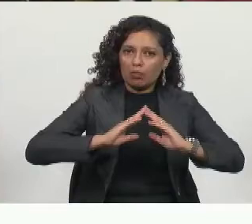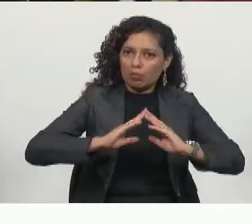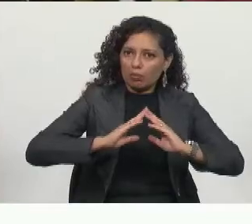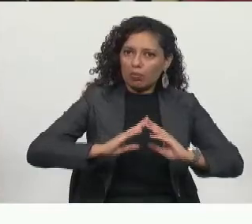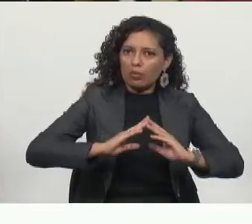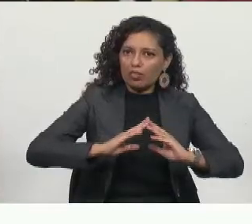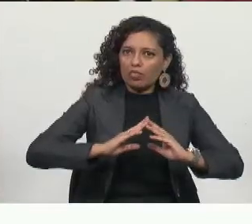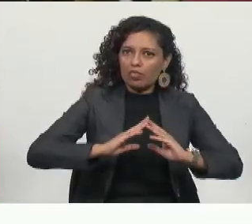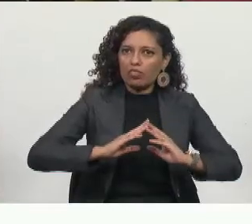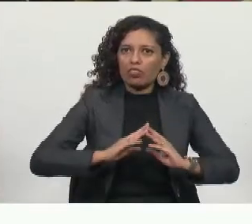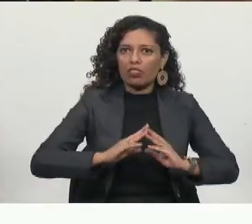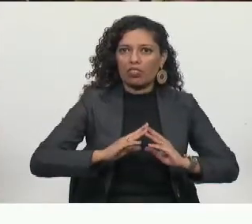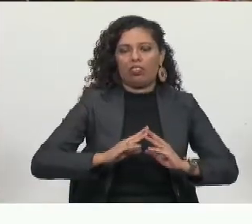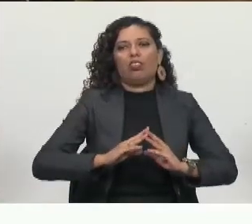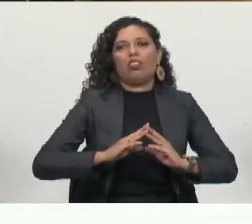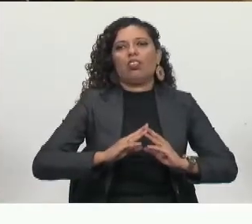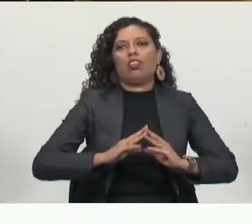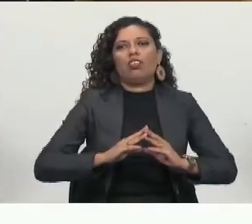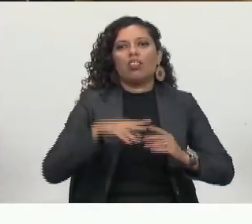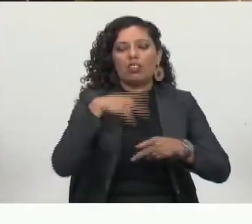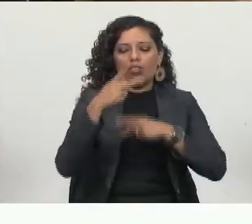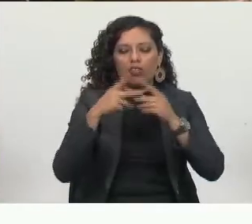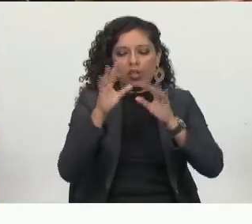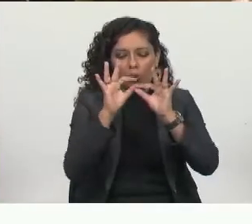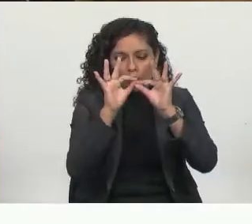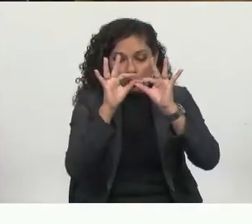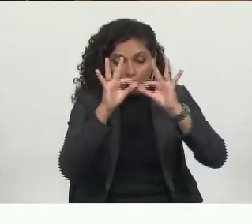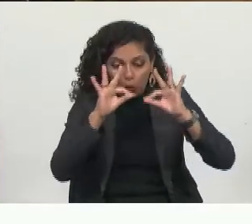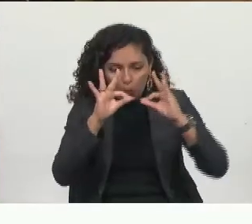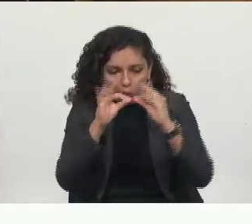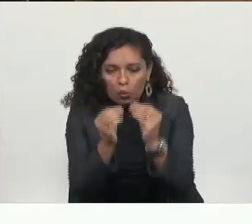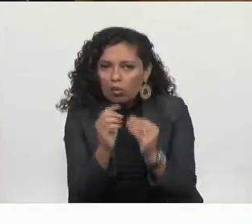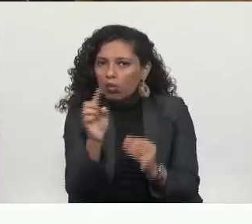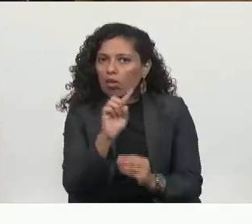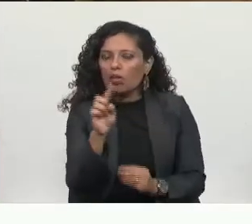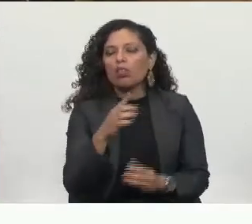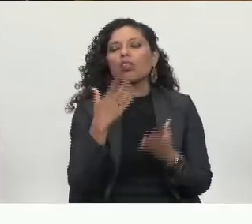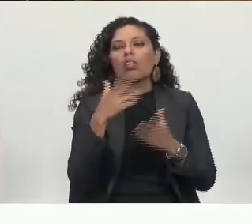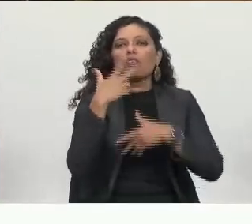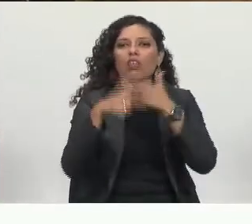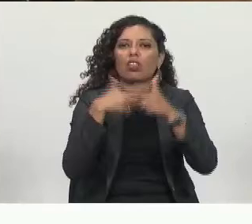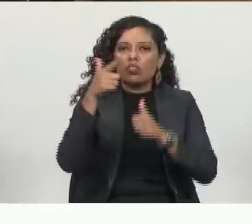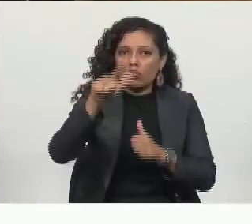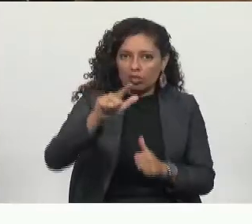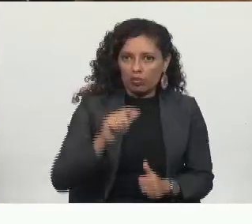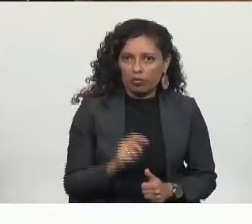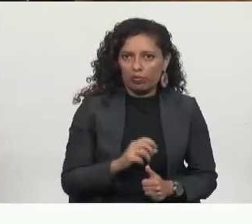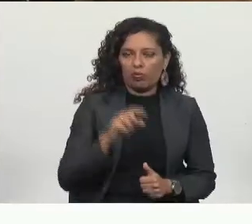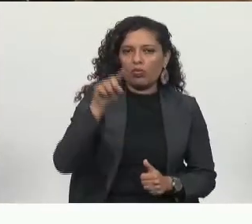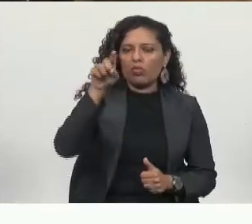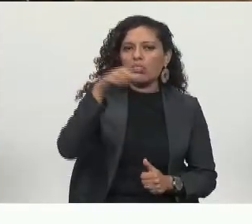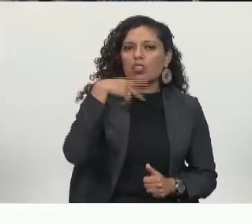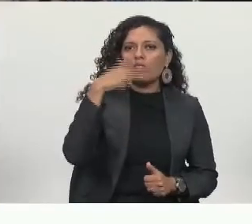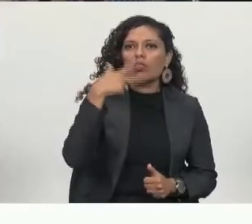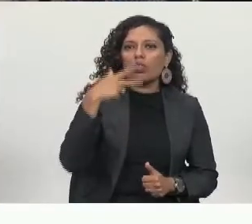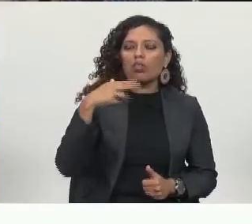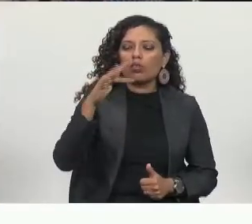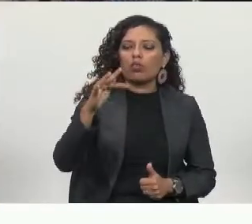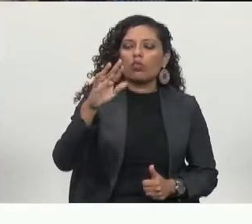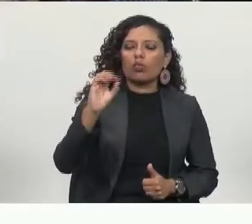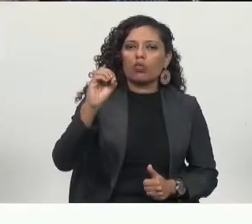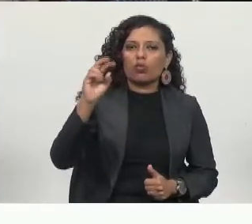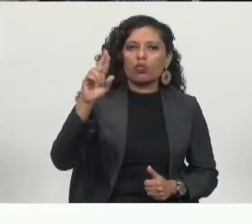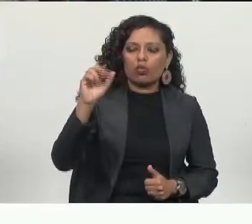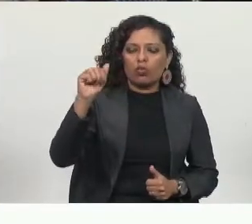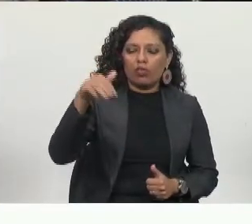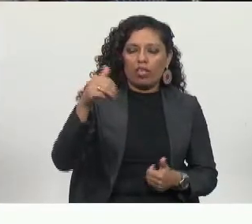está colocando aqui, mas coloque na íntegra, né? Não claro. Pequenos trechos. Então, eu quero ressaltar. O coronel falou sobre o fórum.